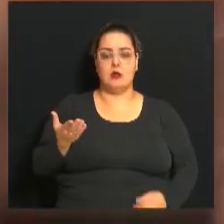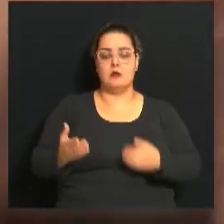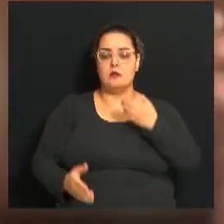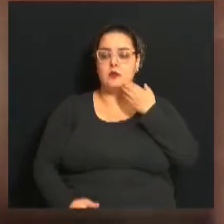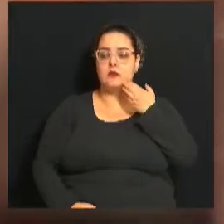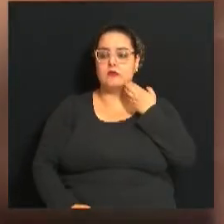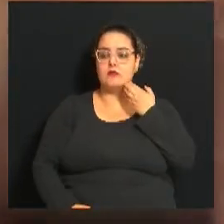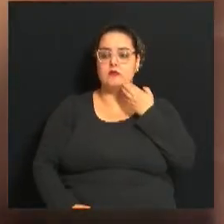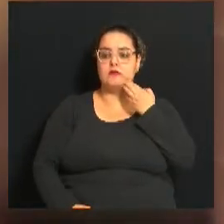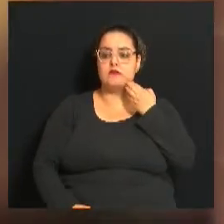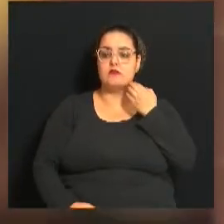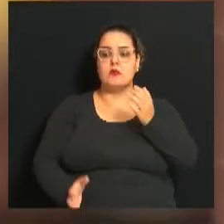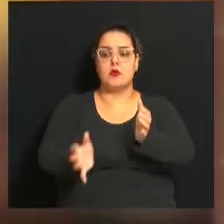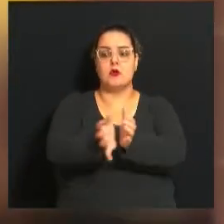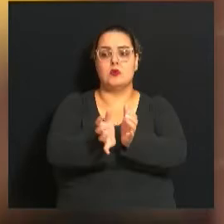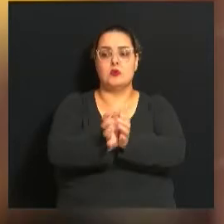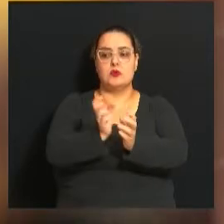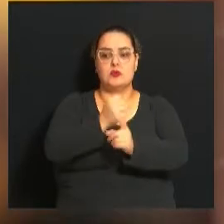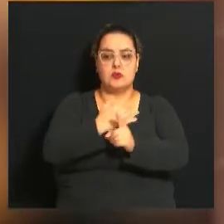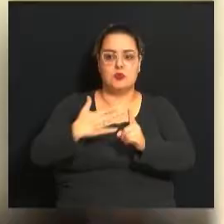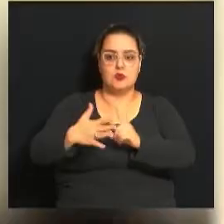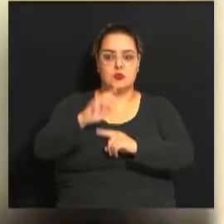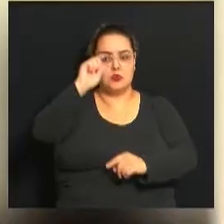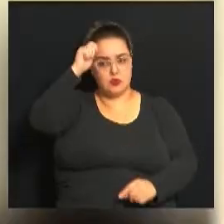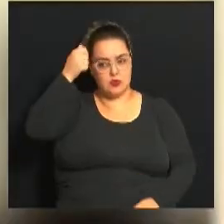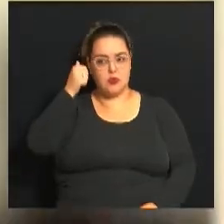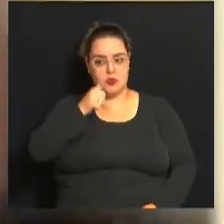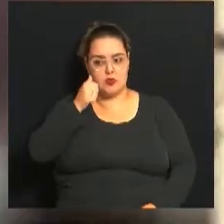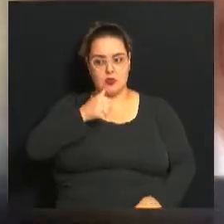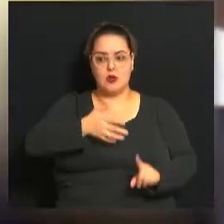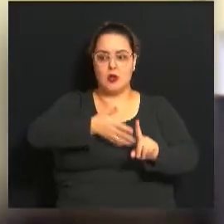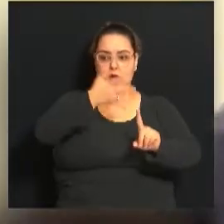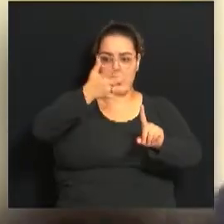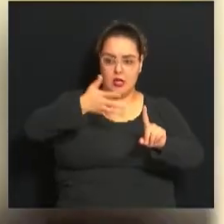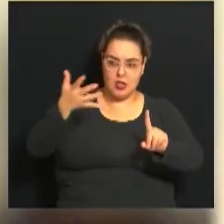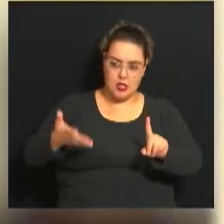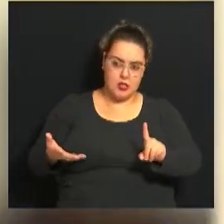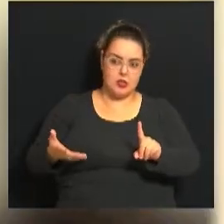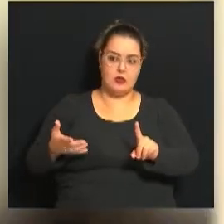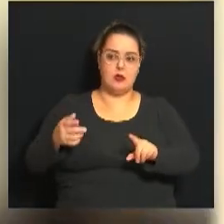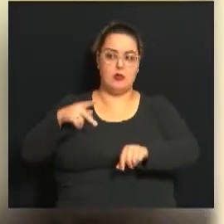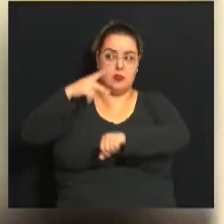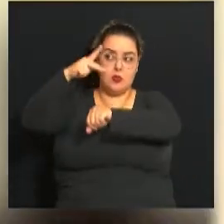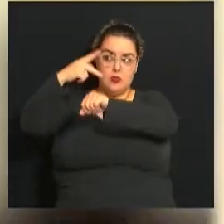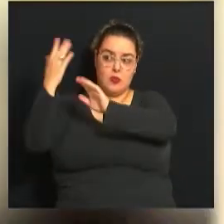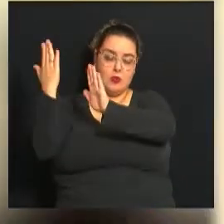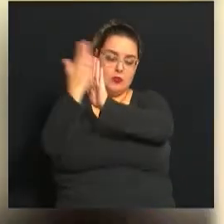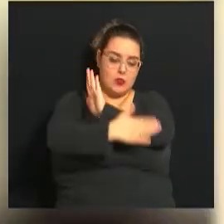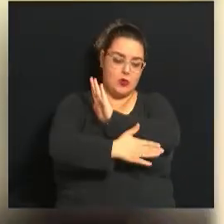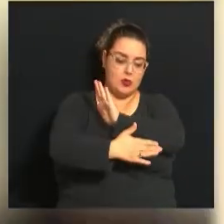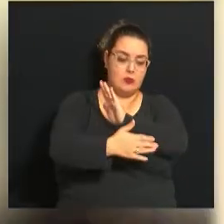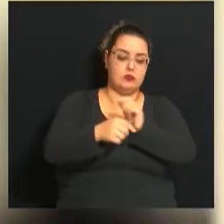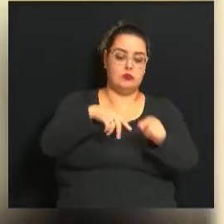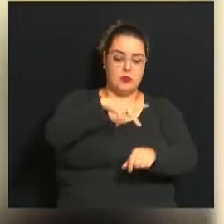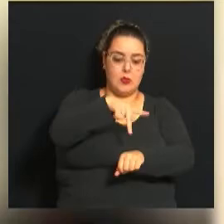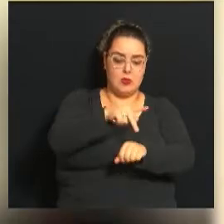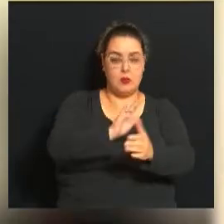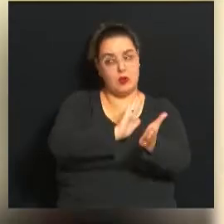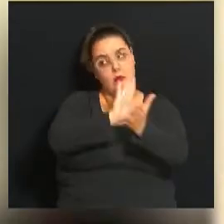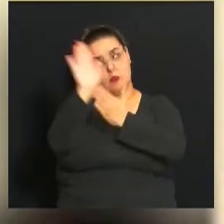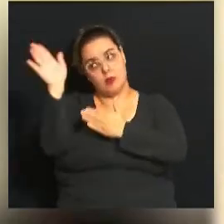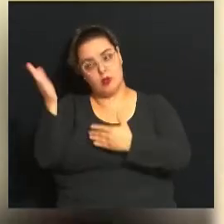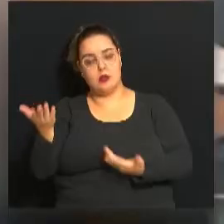grupos sociais, negritude, mulheres, LGBTs, imigrantes, migrantes, que acabam sendo